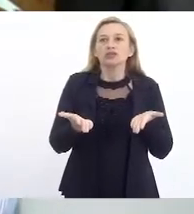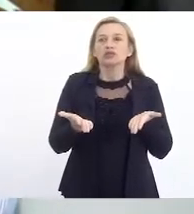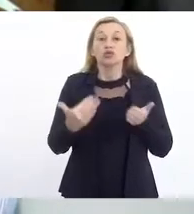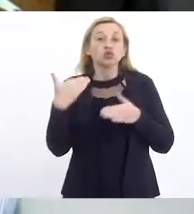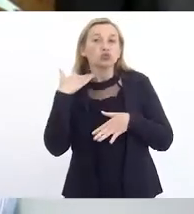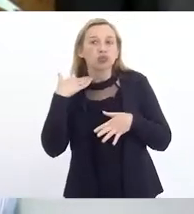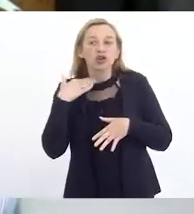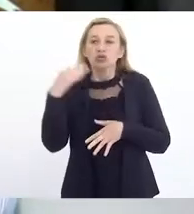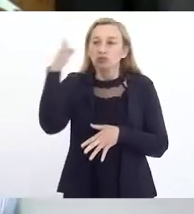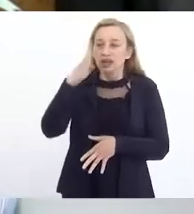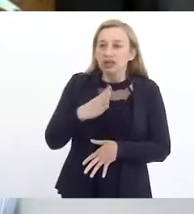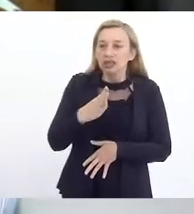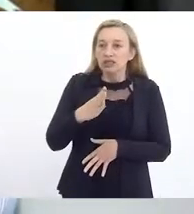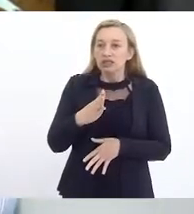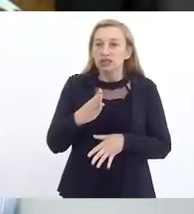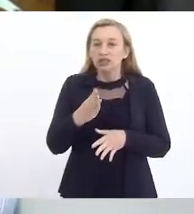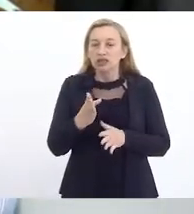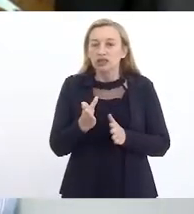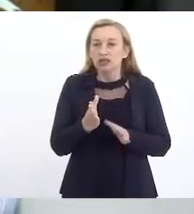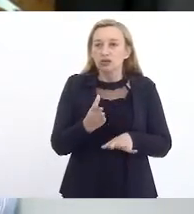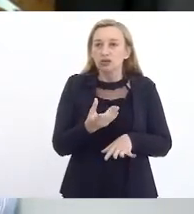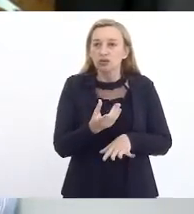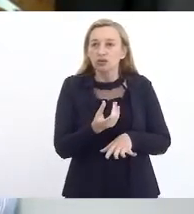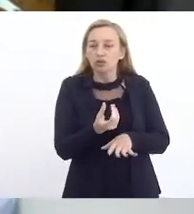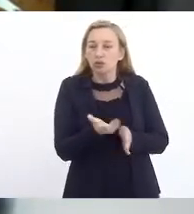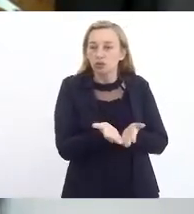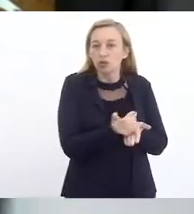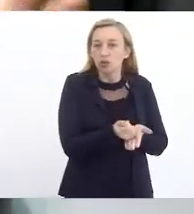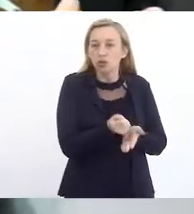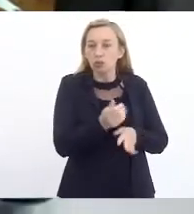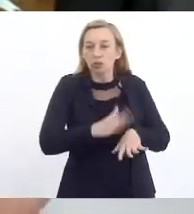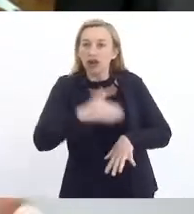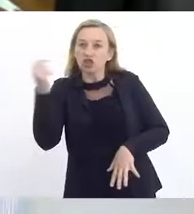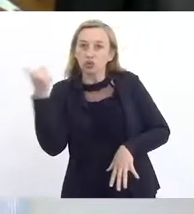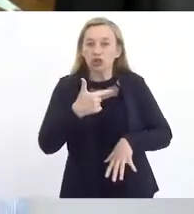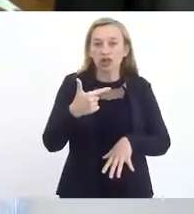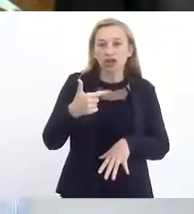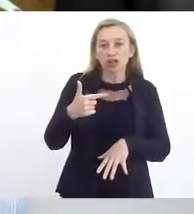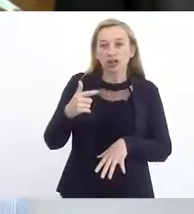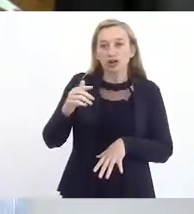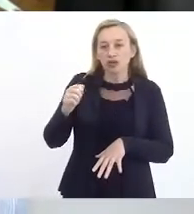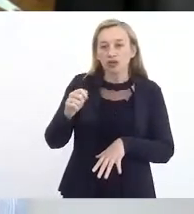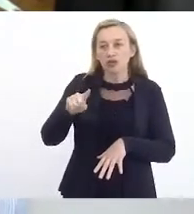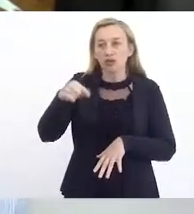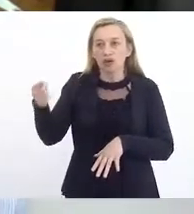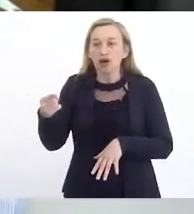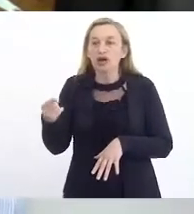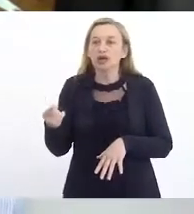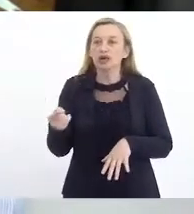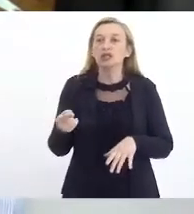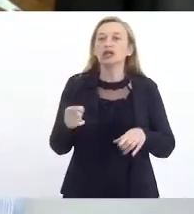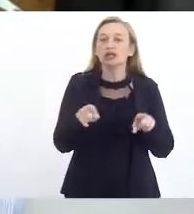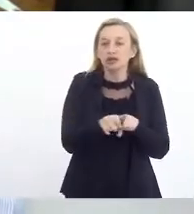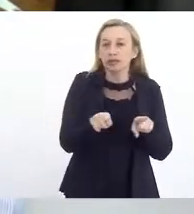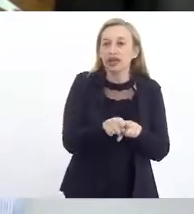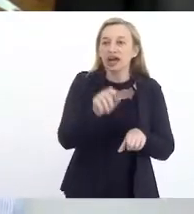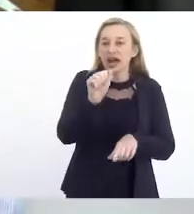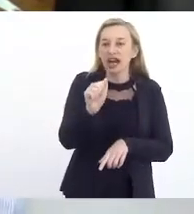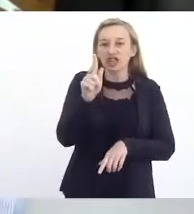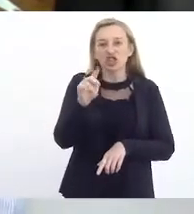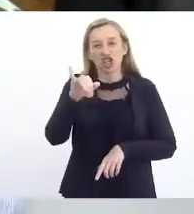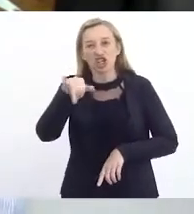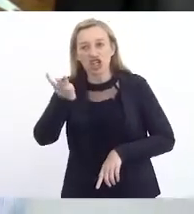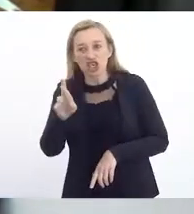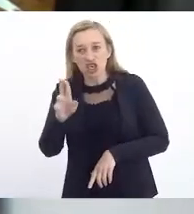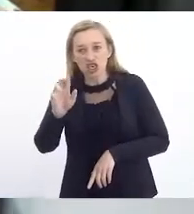no Brasil tendo um lucro muito maior do que no padrão internacional, fortalecer a GRIO também para estar dando crédito no padrão